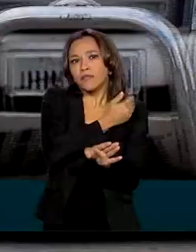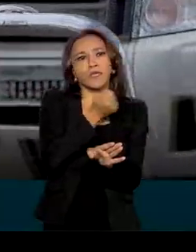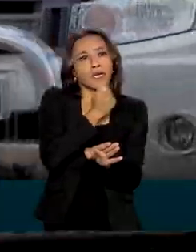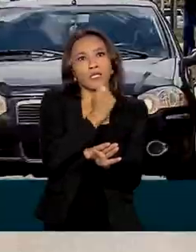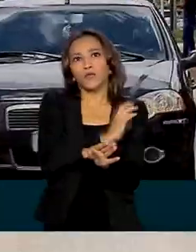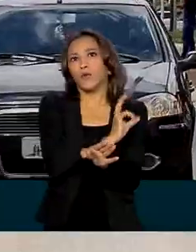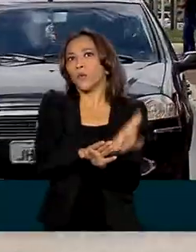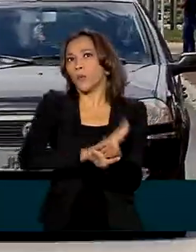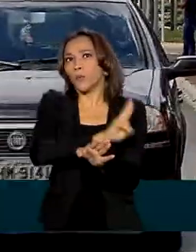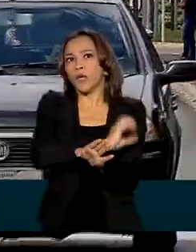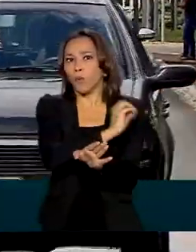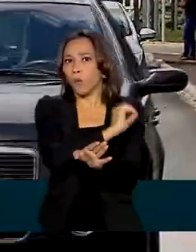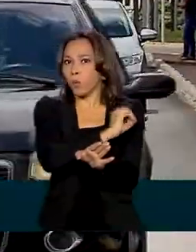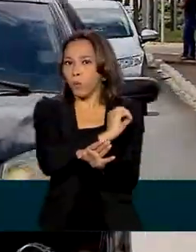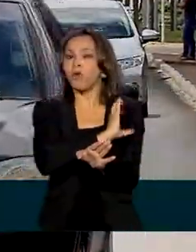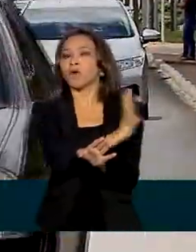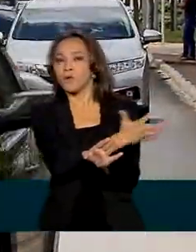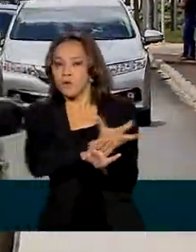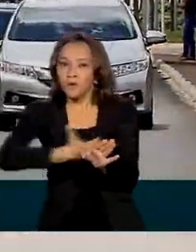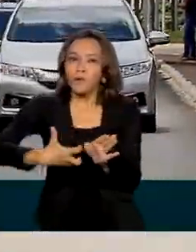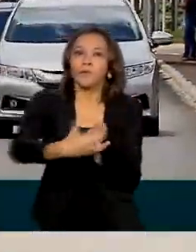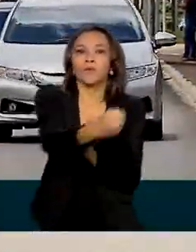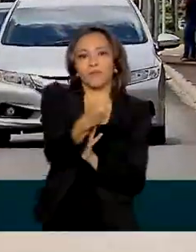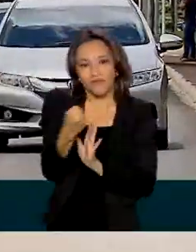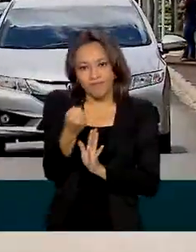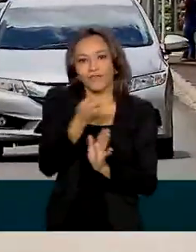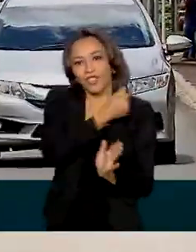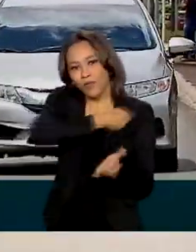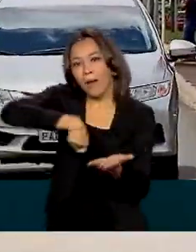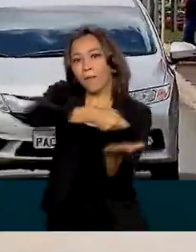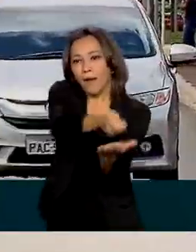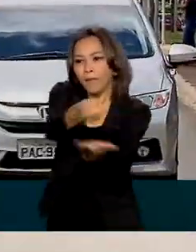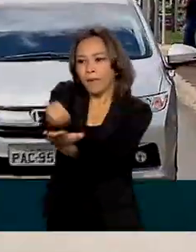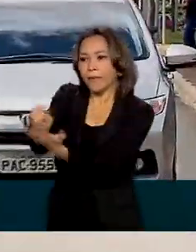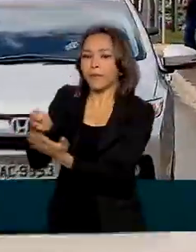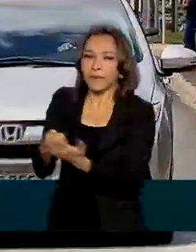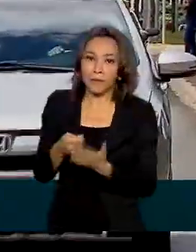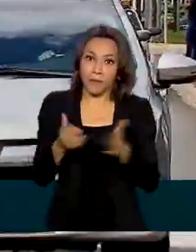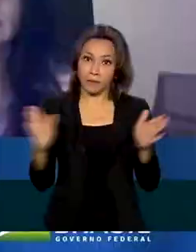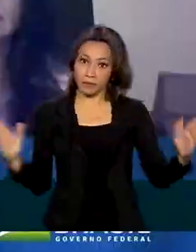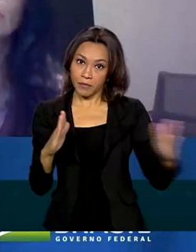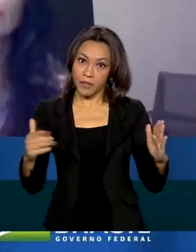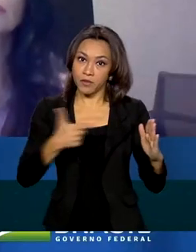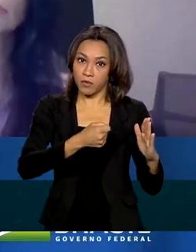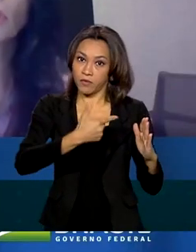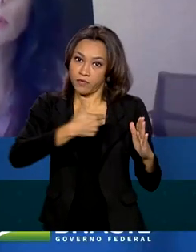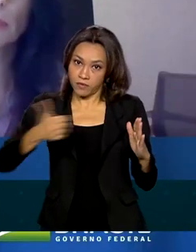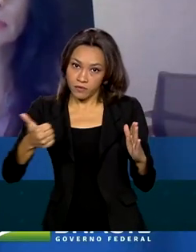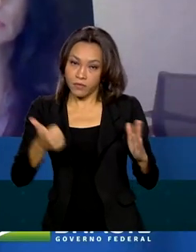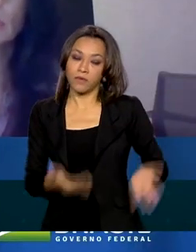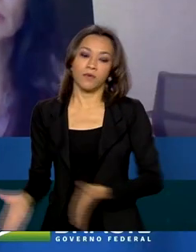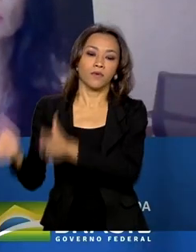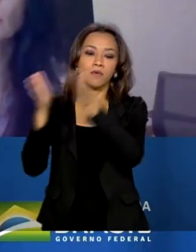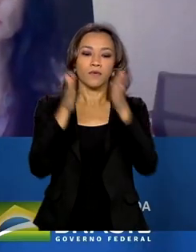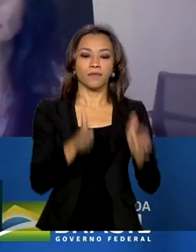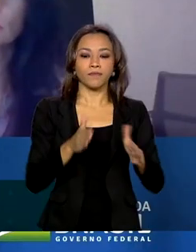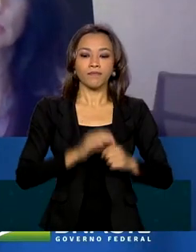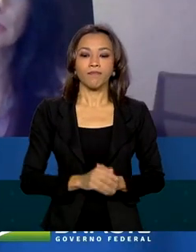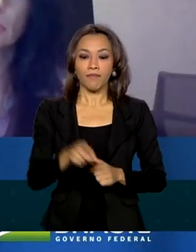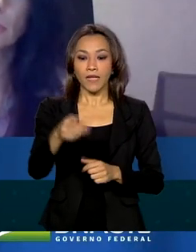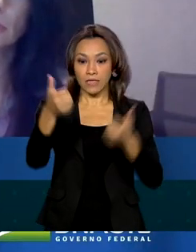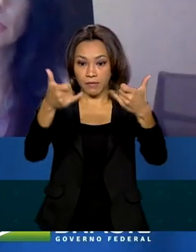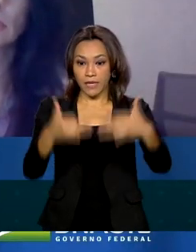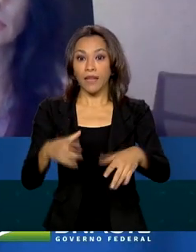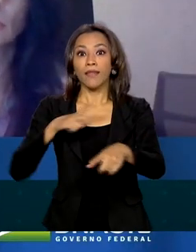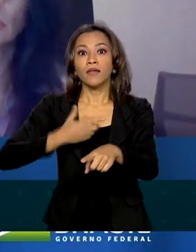foram utilizados vão servir para custear as indenizações de 2021 existe uma sobra de